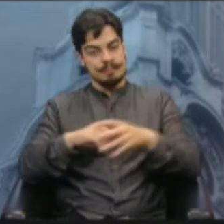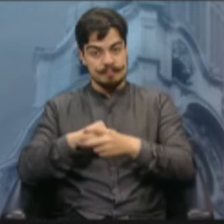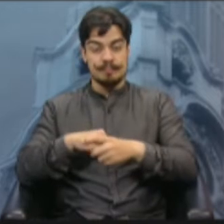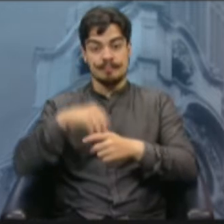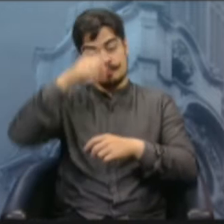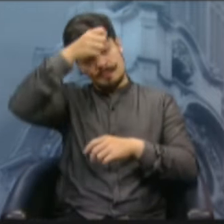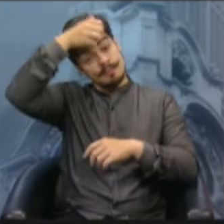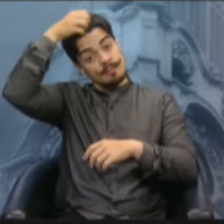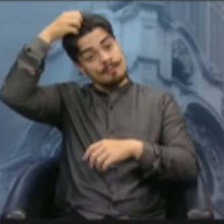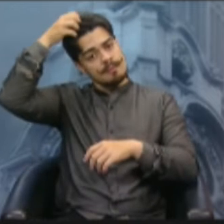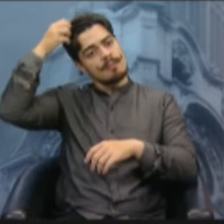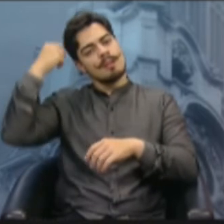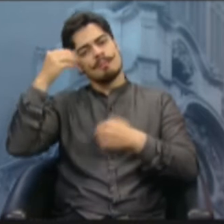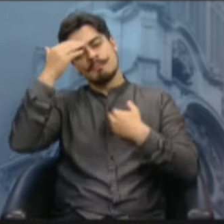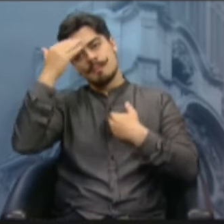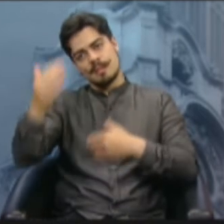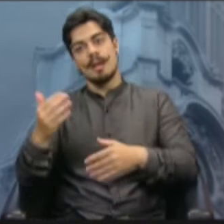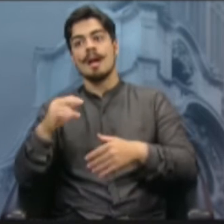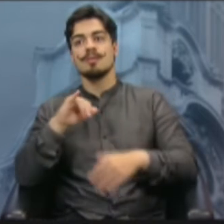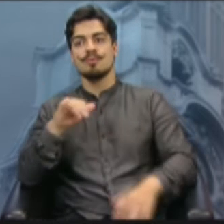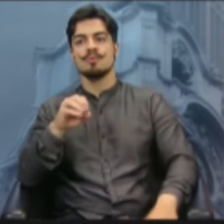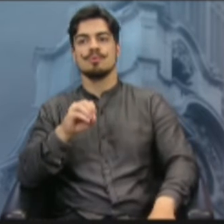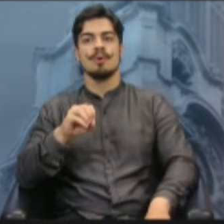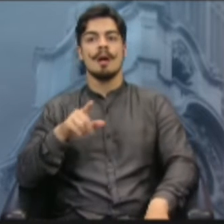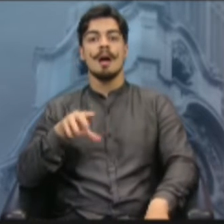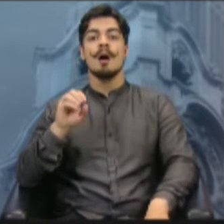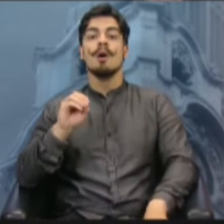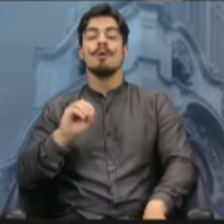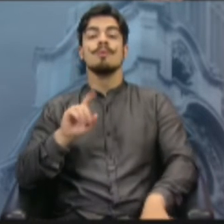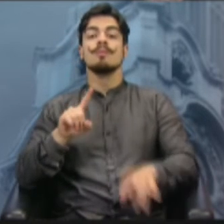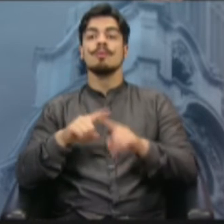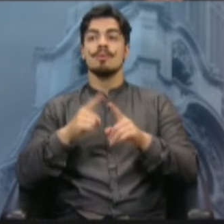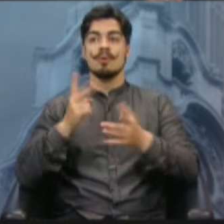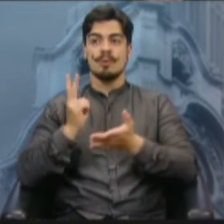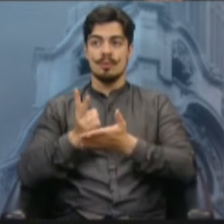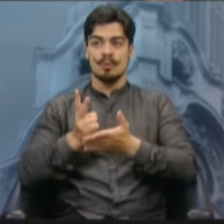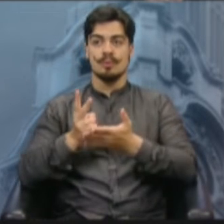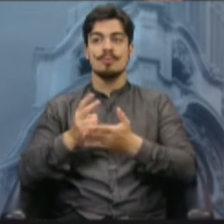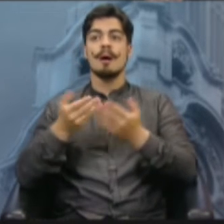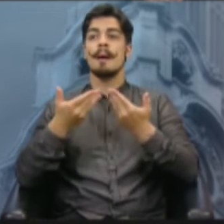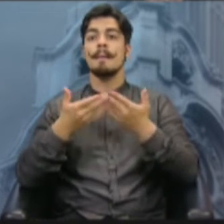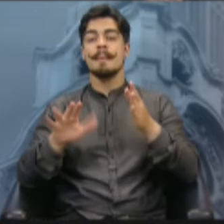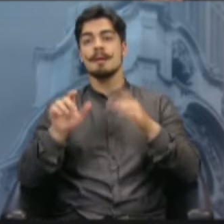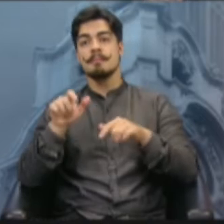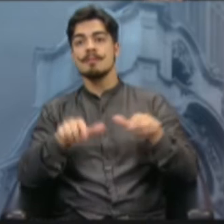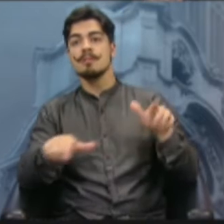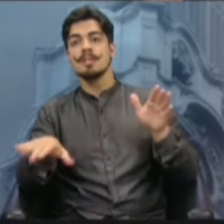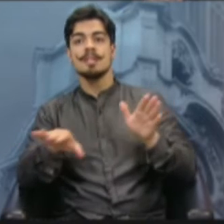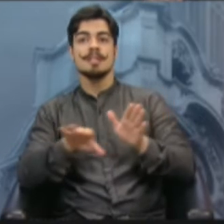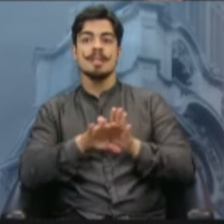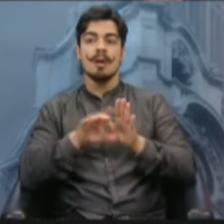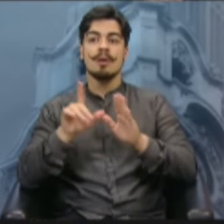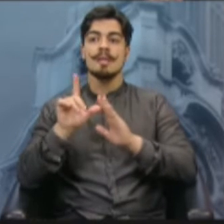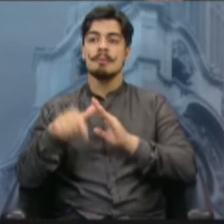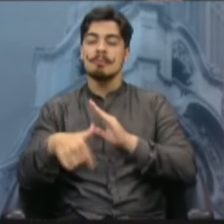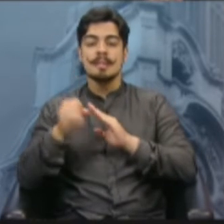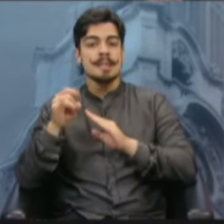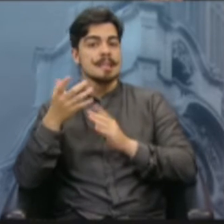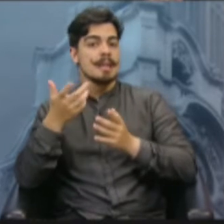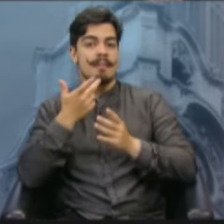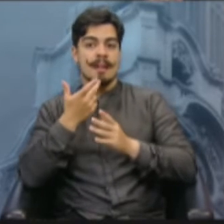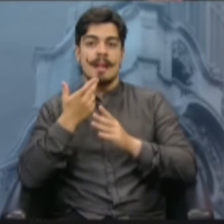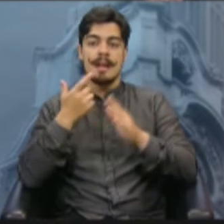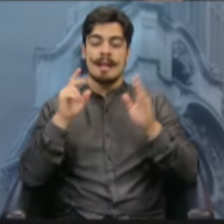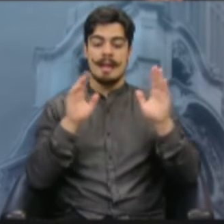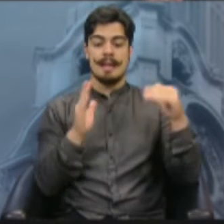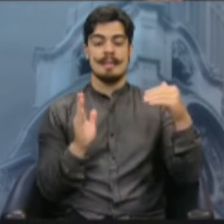Obrigado, senhor João Hermínio. Continuamos com as inscrições abertas. Para quem chegou depois, quem desejar fazer pronunciamentos por até